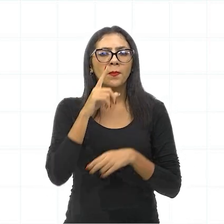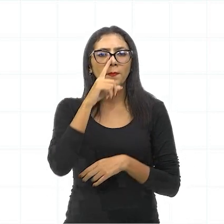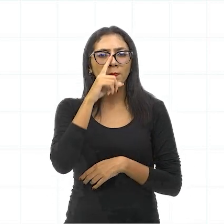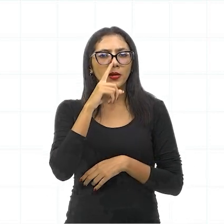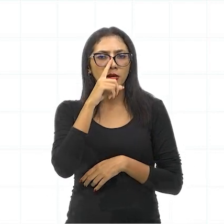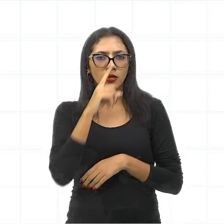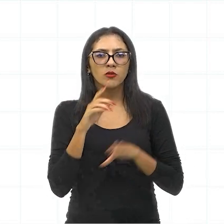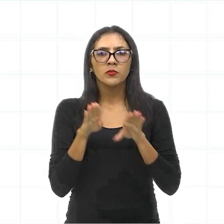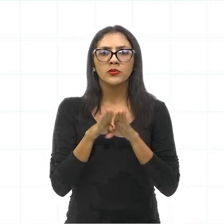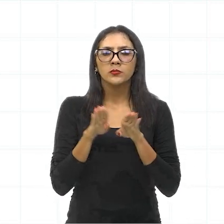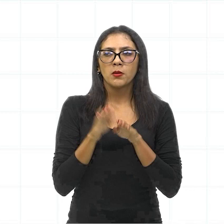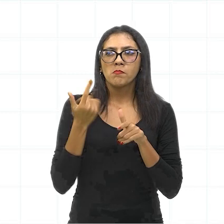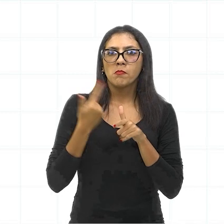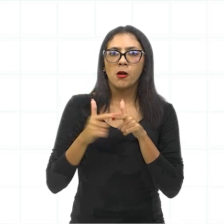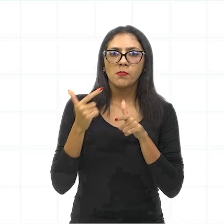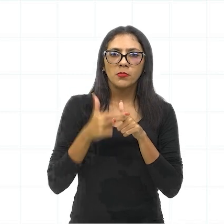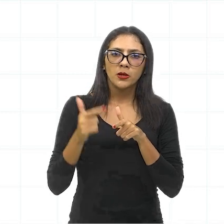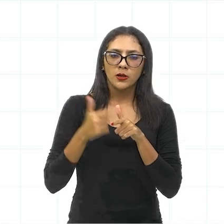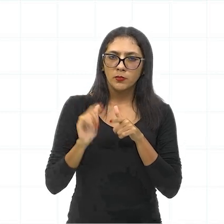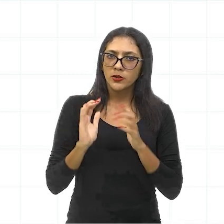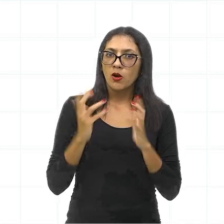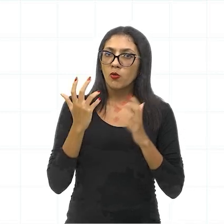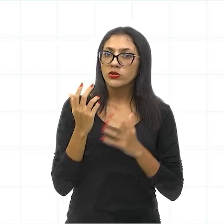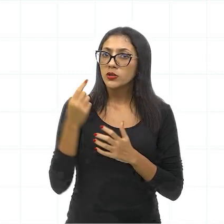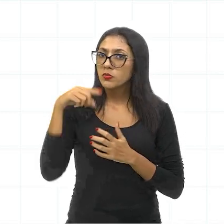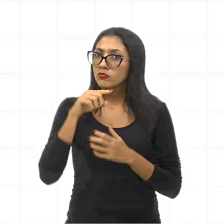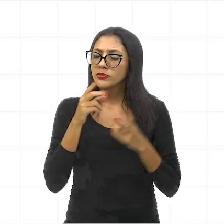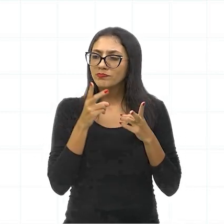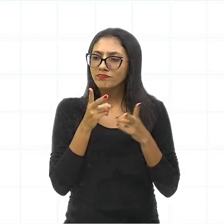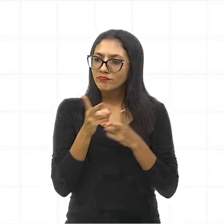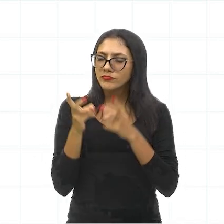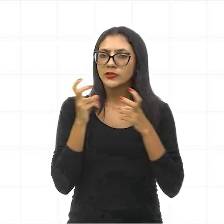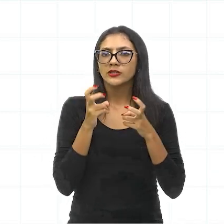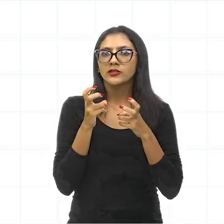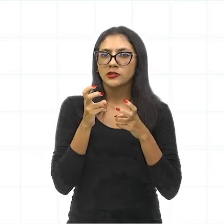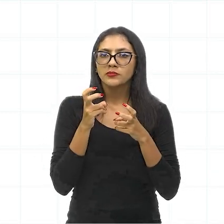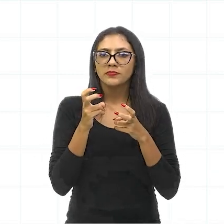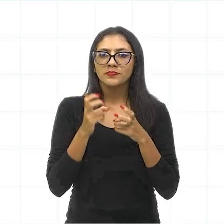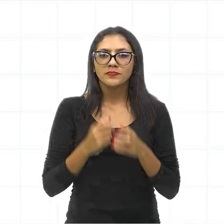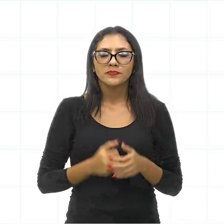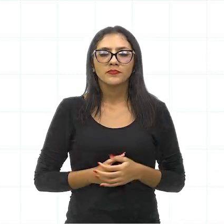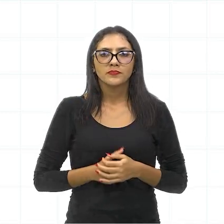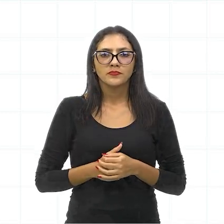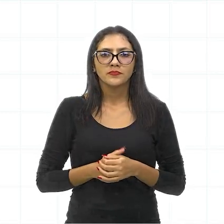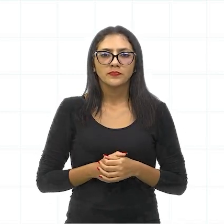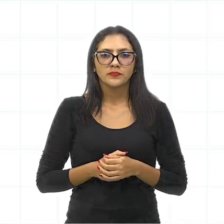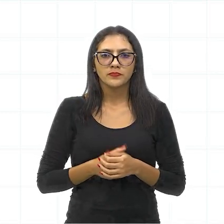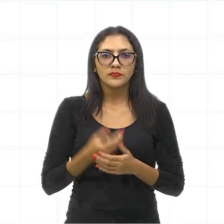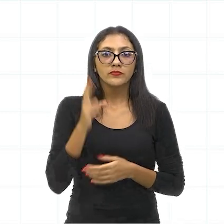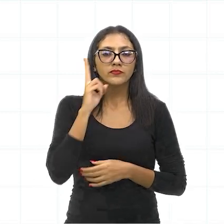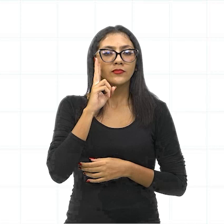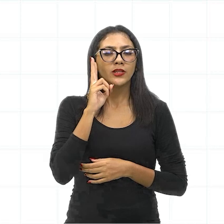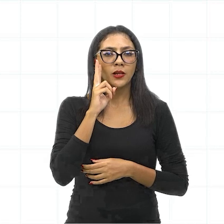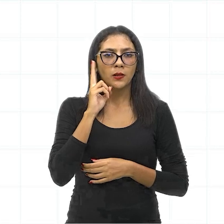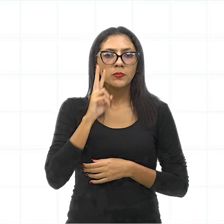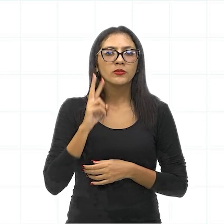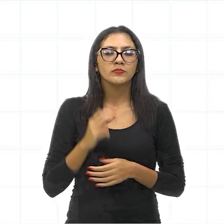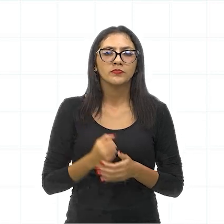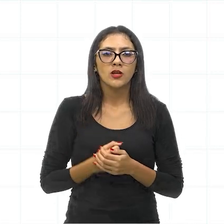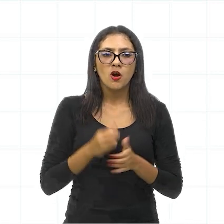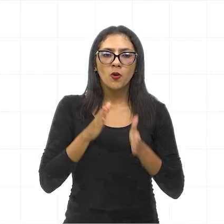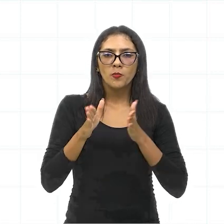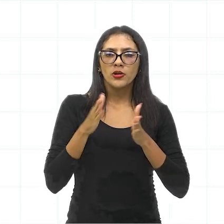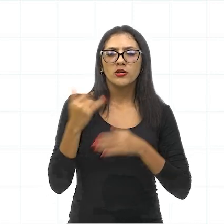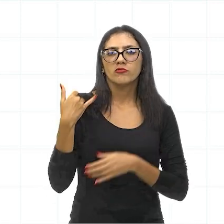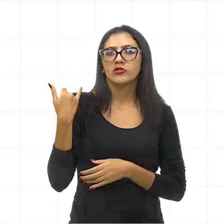e consequências para vocês já ficarem alertas ali sobre a gravidez na adolescência. Lembrando que é considerada gravidez